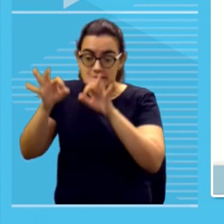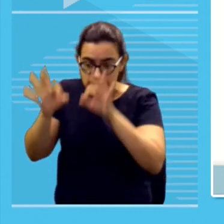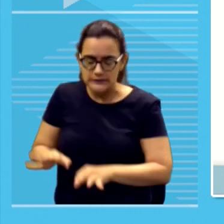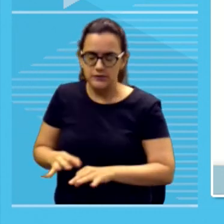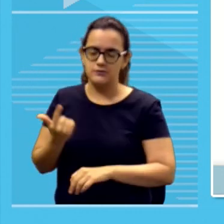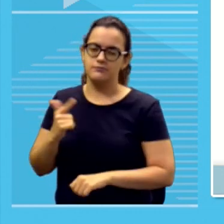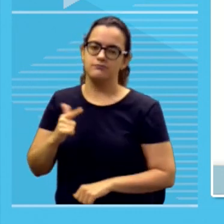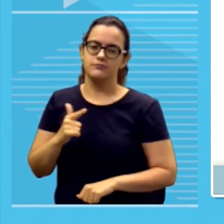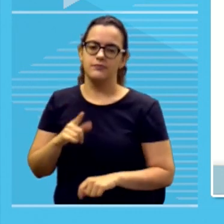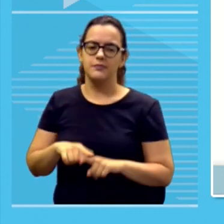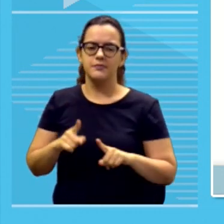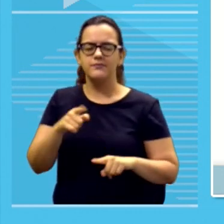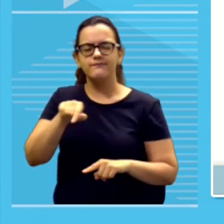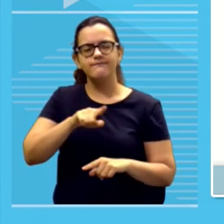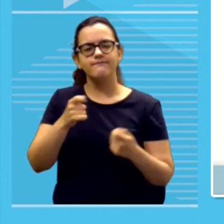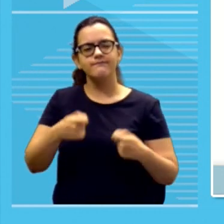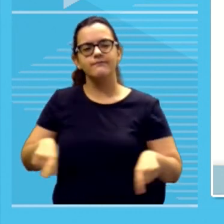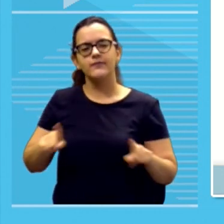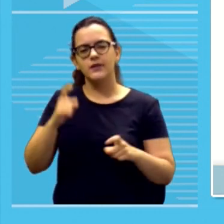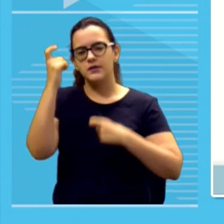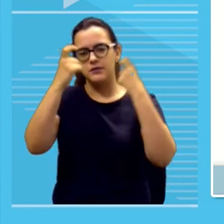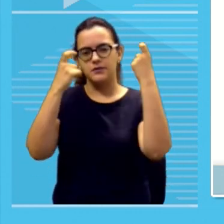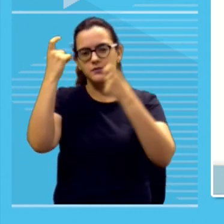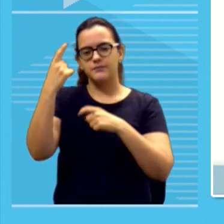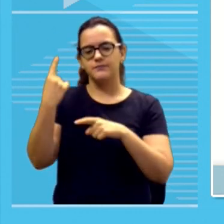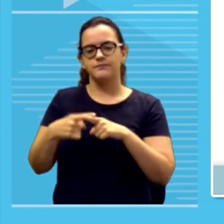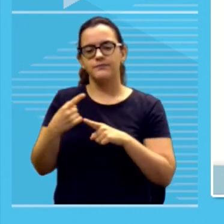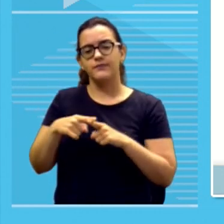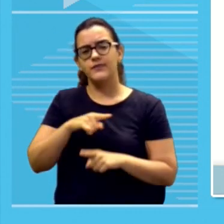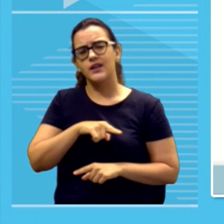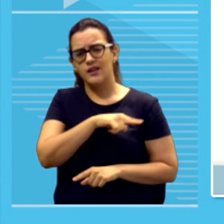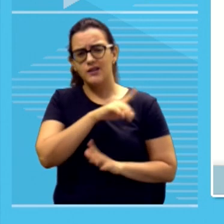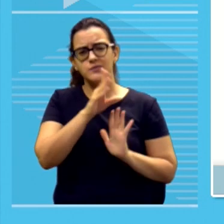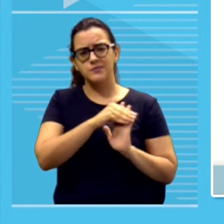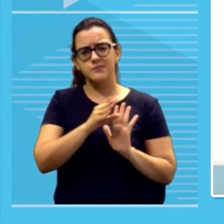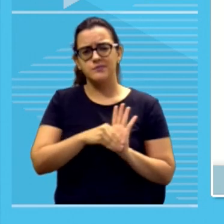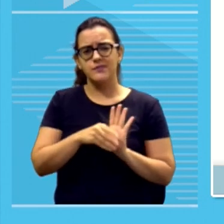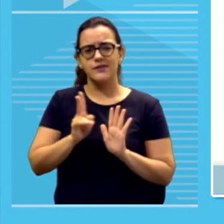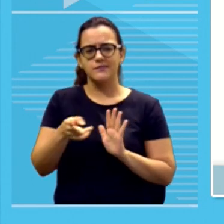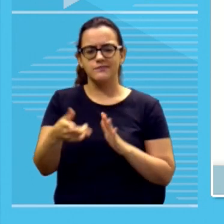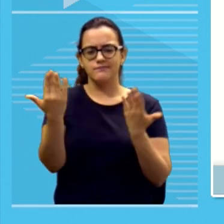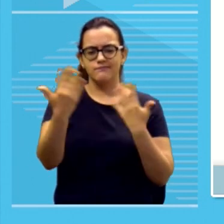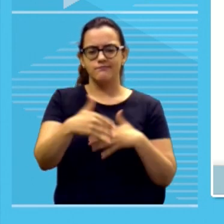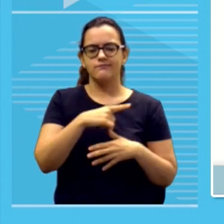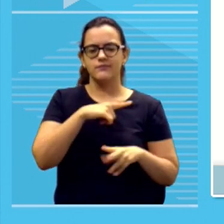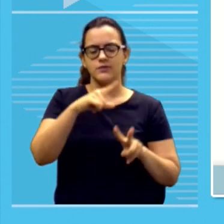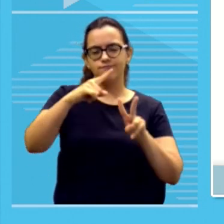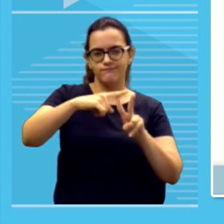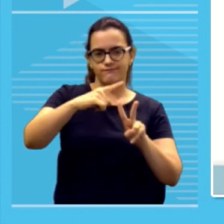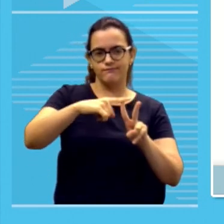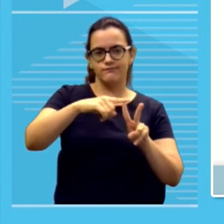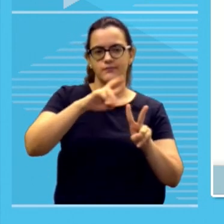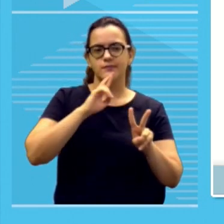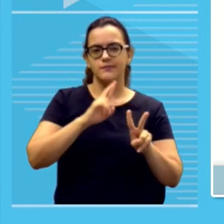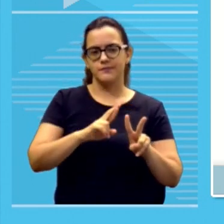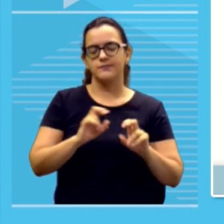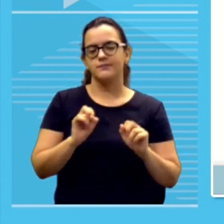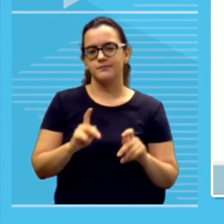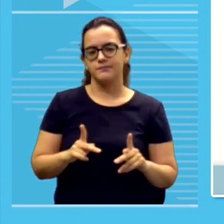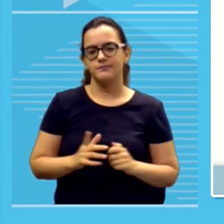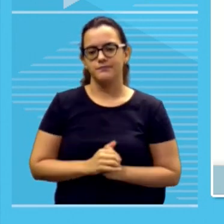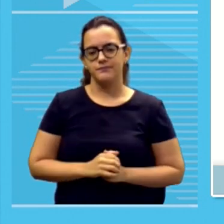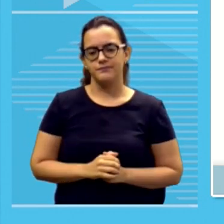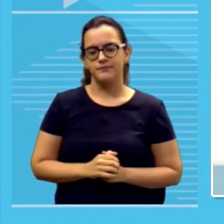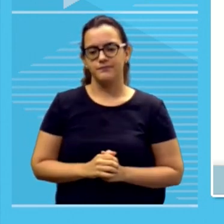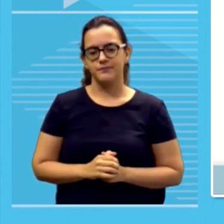que para esse conteúdo você vai encontrar lá o raiz de 17 mesmo para a resposta do cálculo da distância entre esses